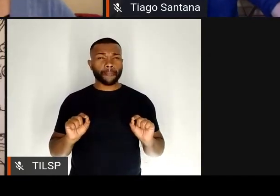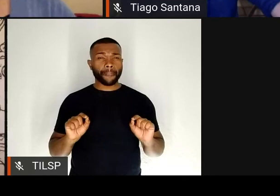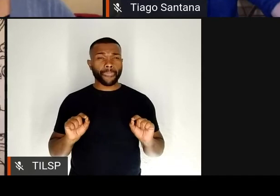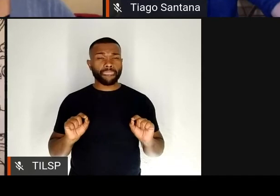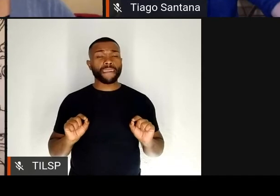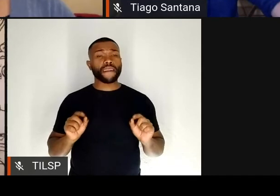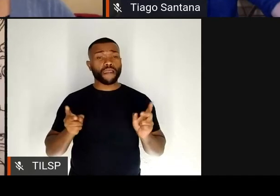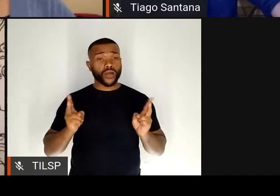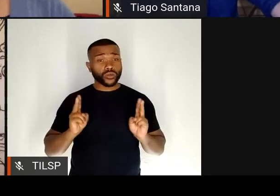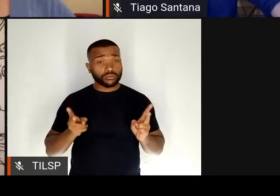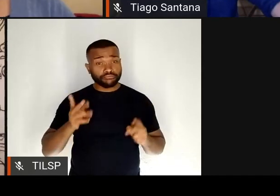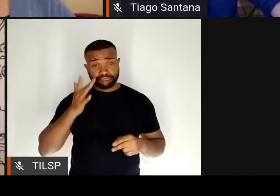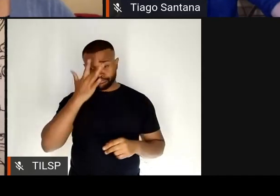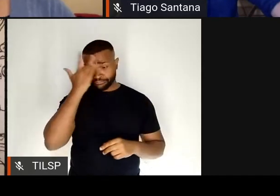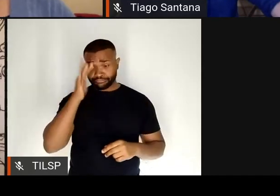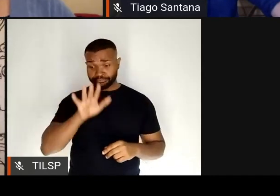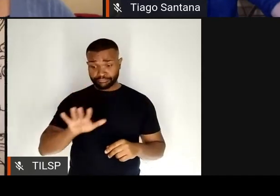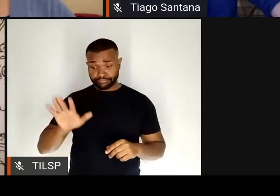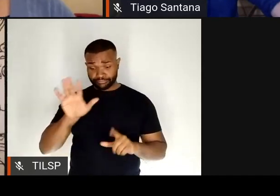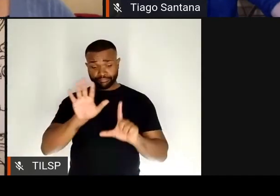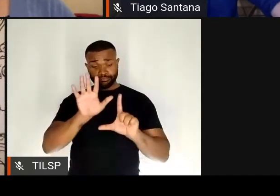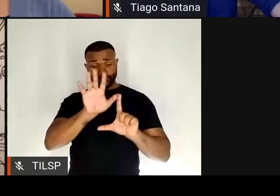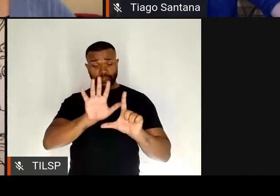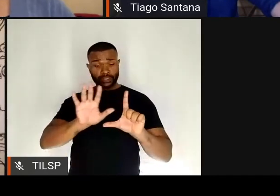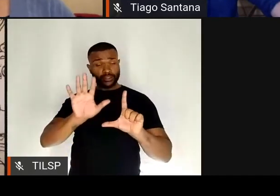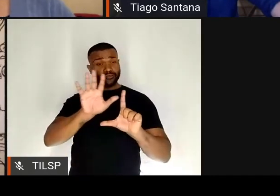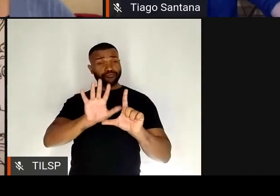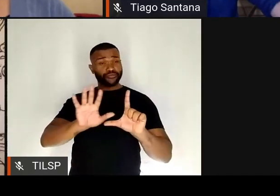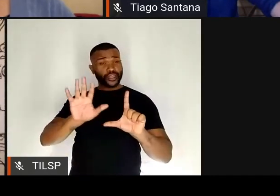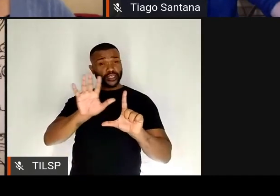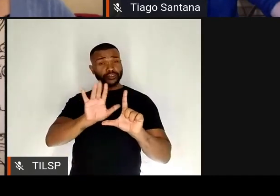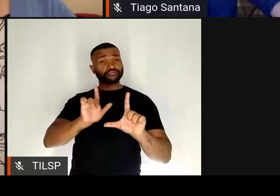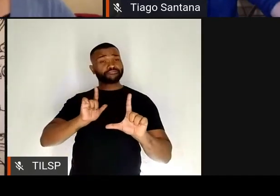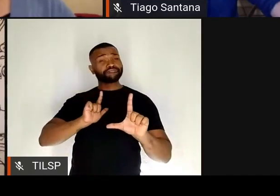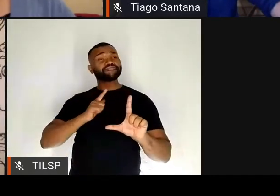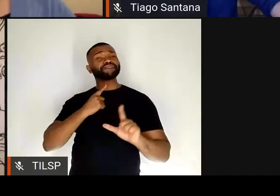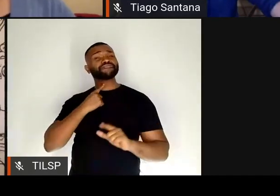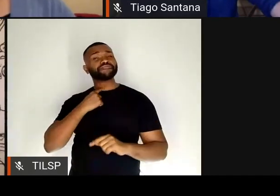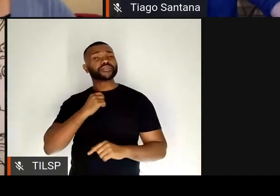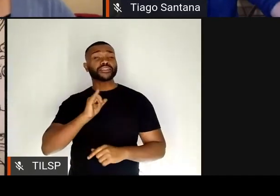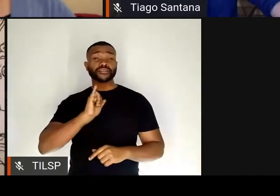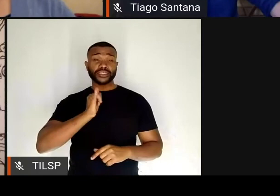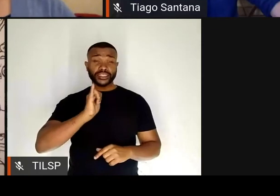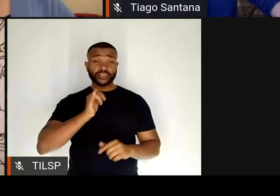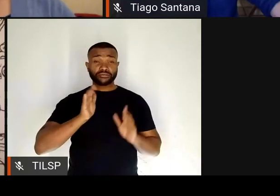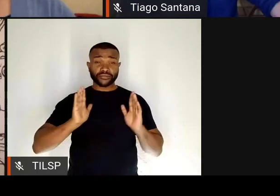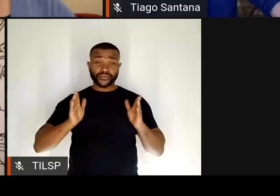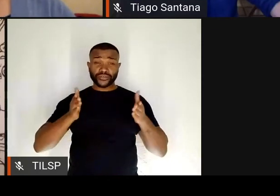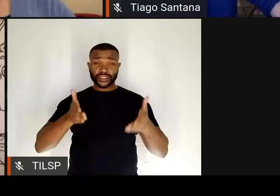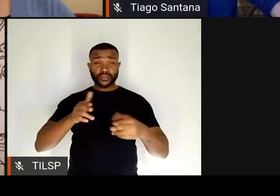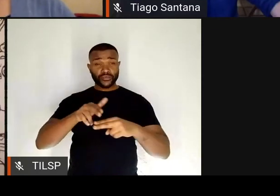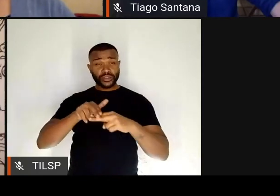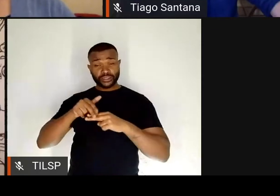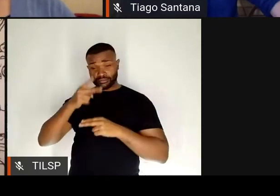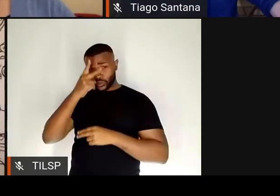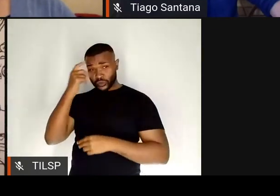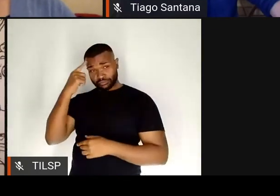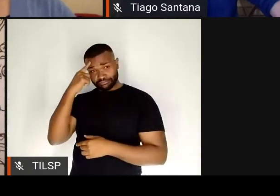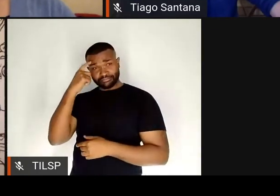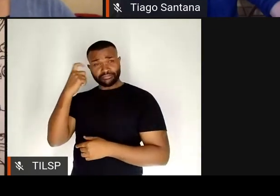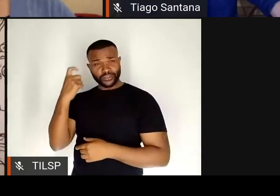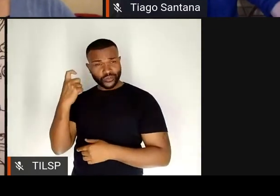permitir com que aquelas imagens cumpram, né, quer dizer, um certo desejo de narrativa específico por parte daquele autor,